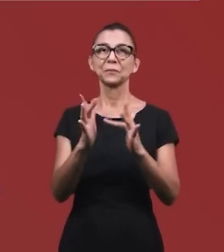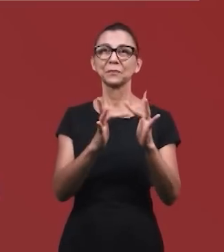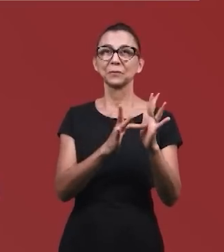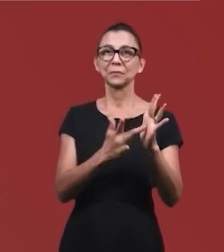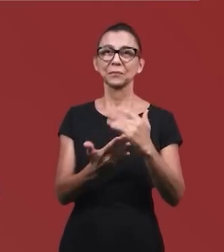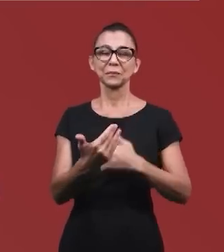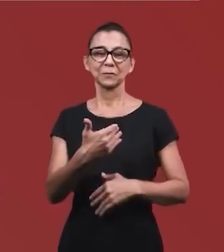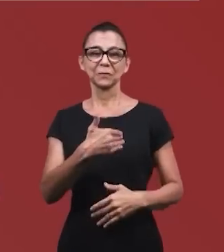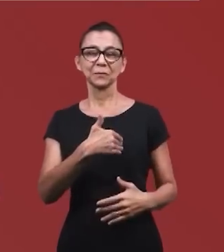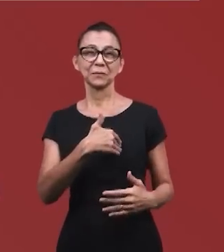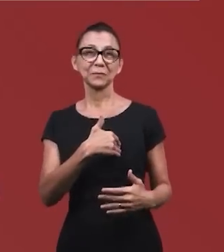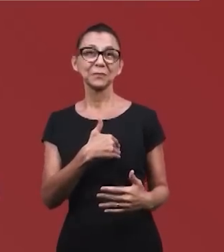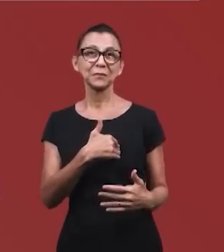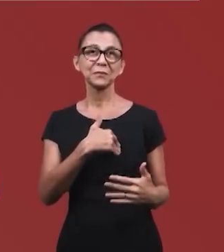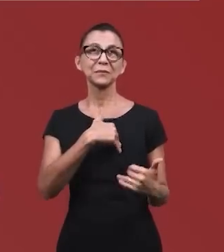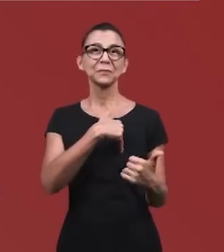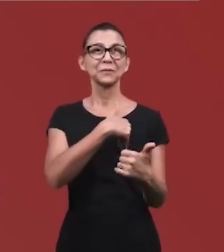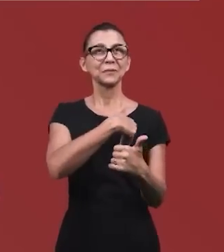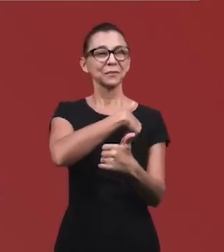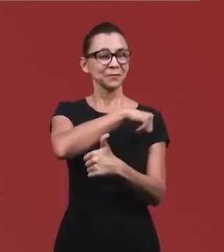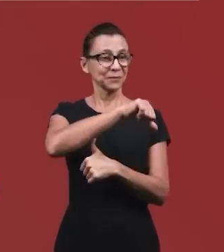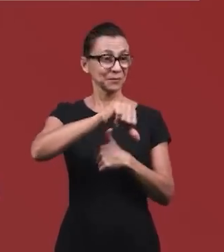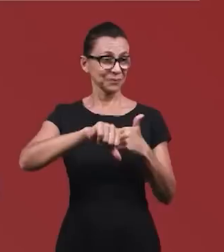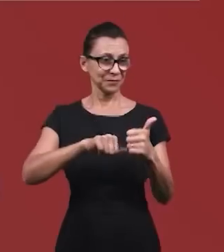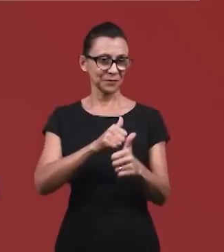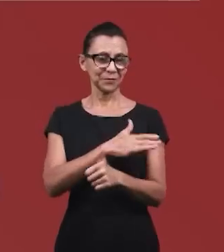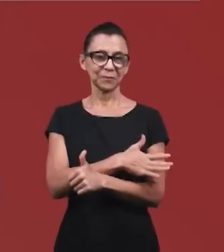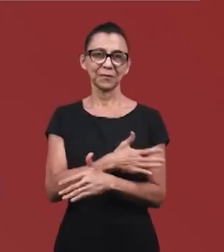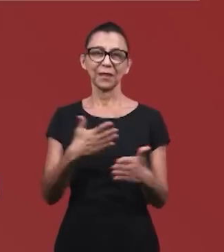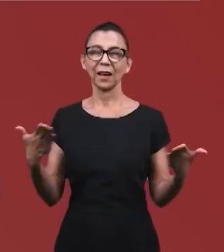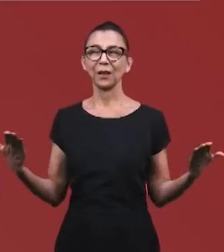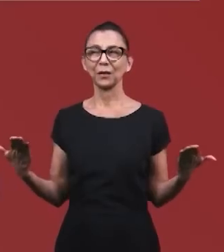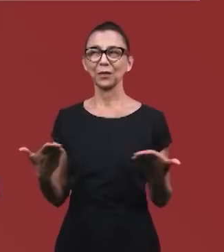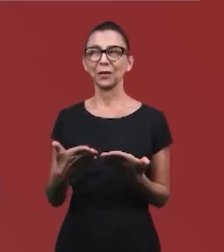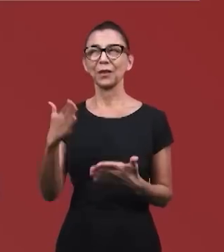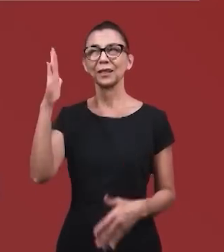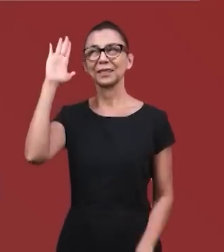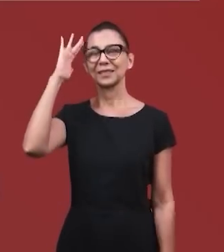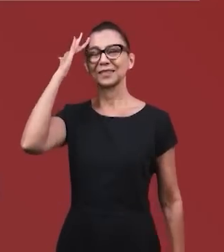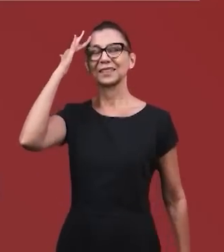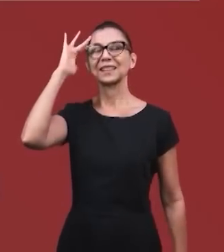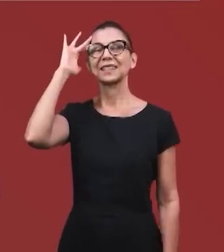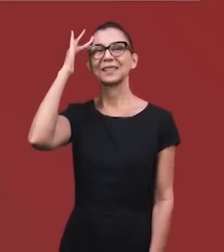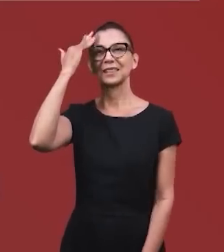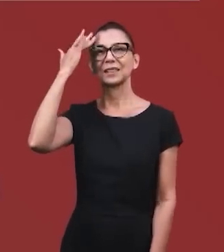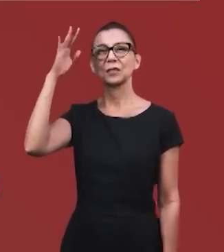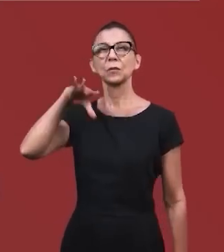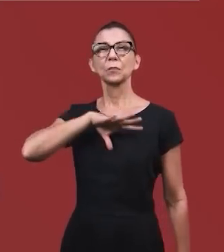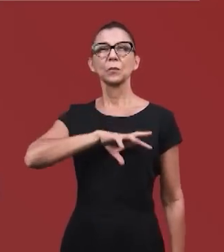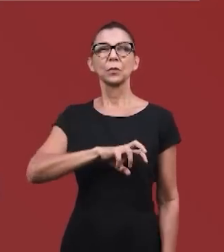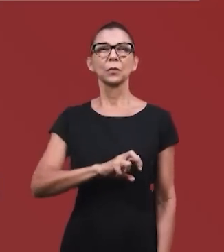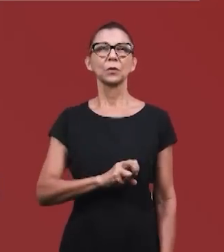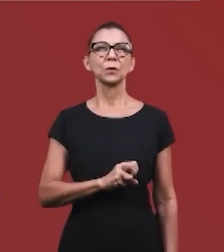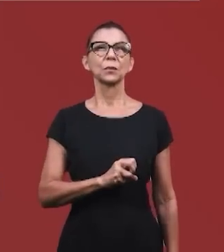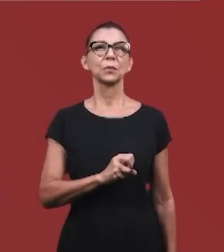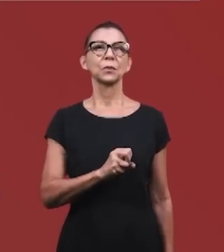Jesus. Nasci de novo para entender o amor